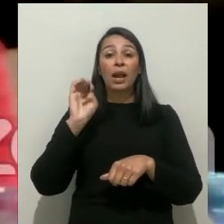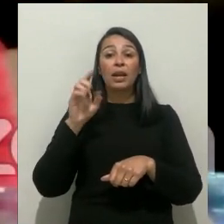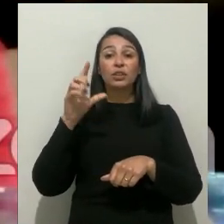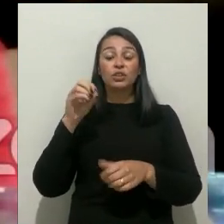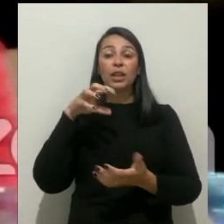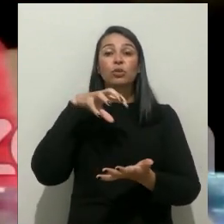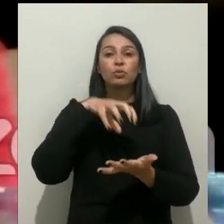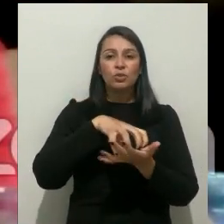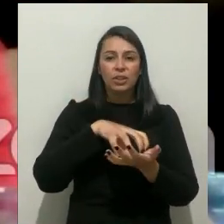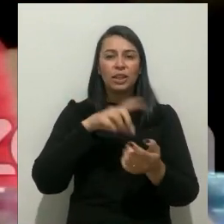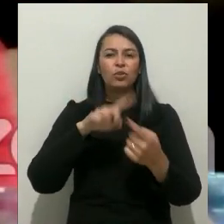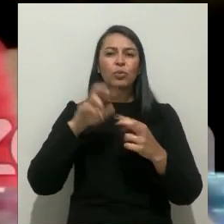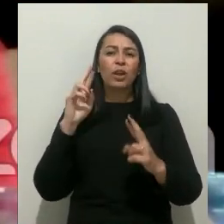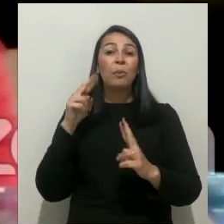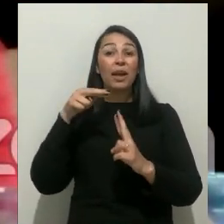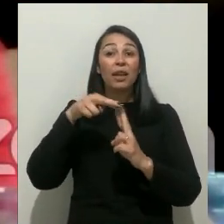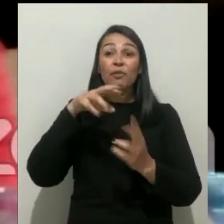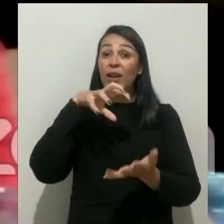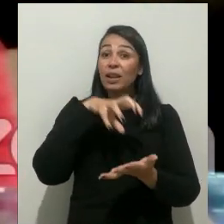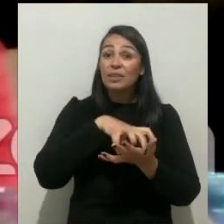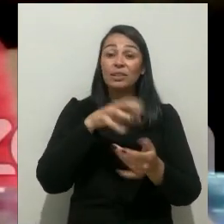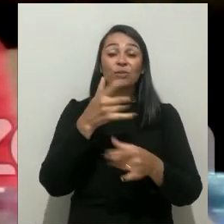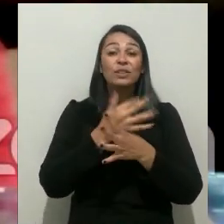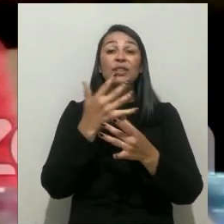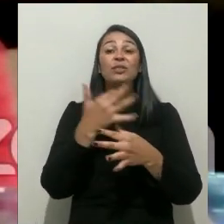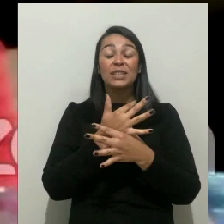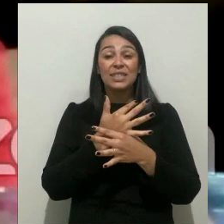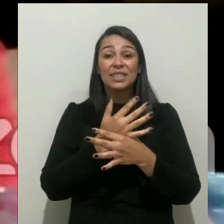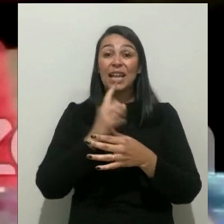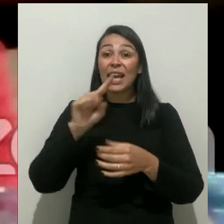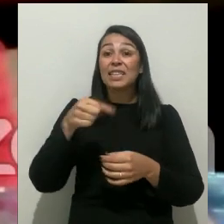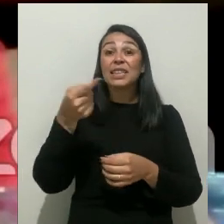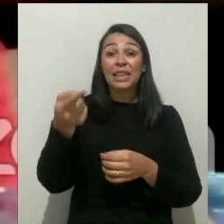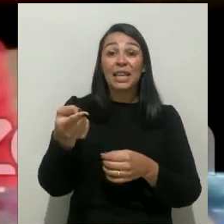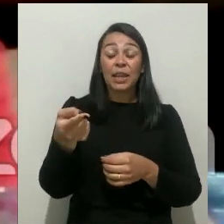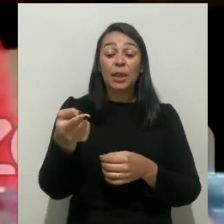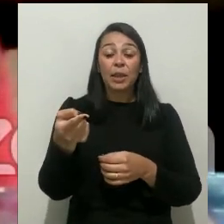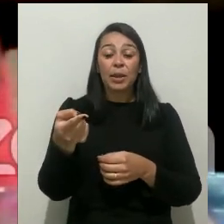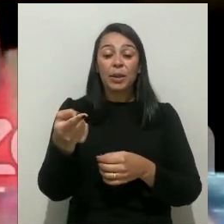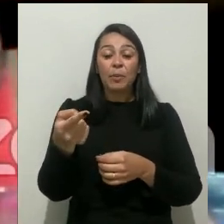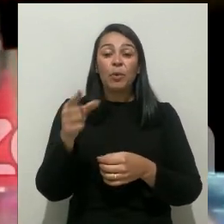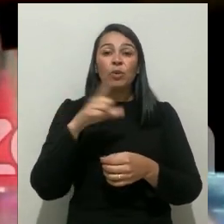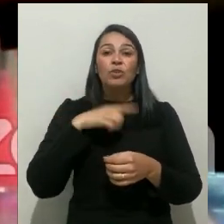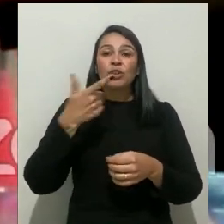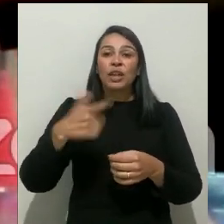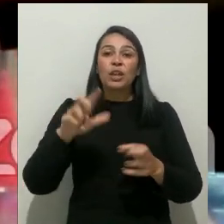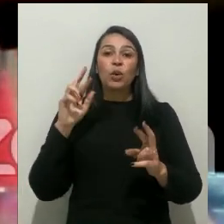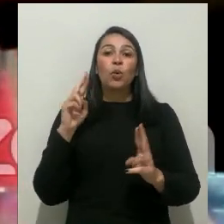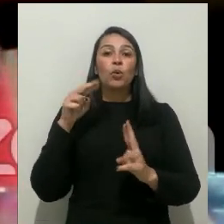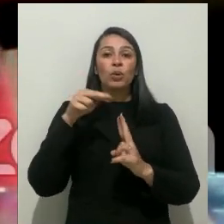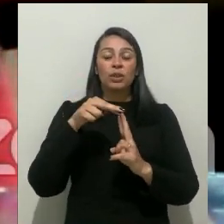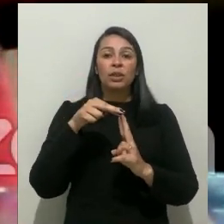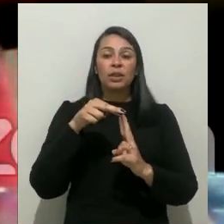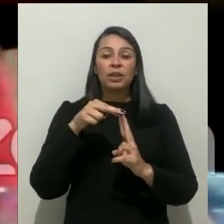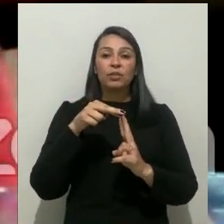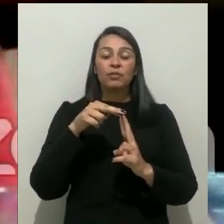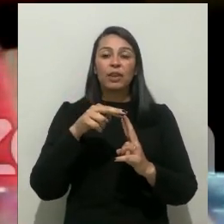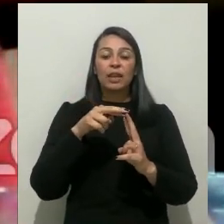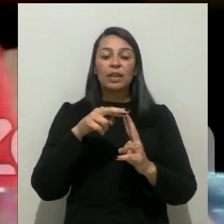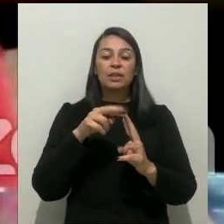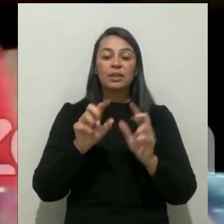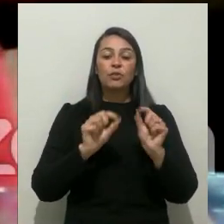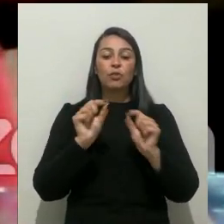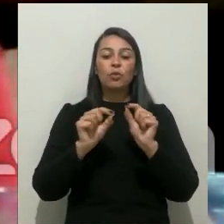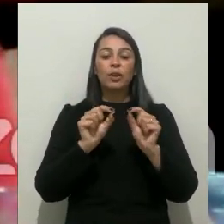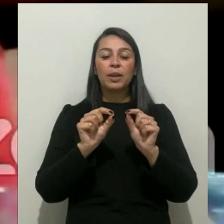referência no centro da cidade, né, e logo em seguida ele passa a ter outra referência, que foi a escolha do